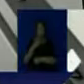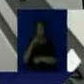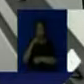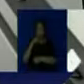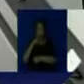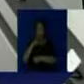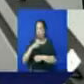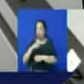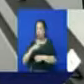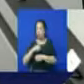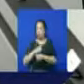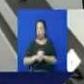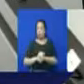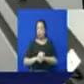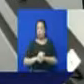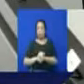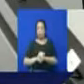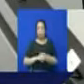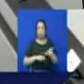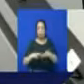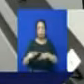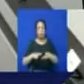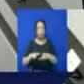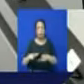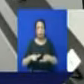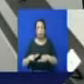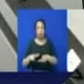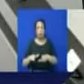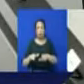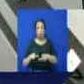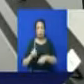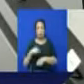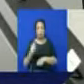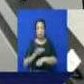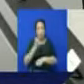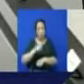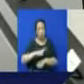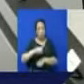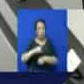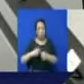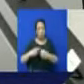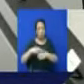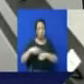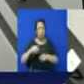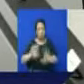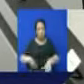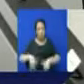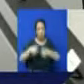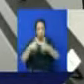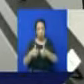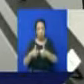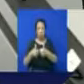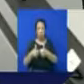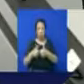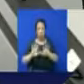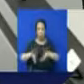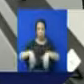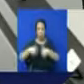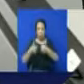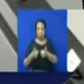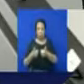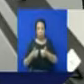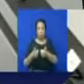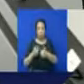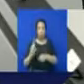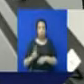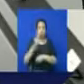que estão aqui trabalhando neste lugar para que possamos prosseguir numa cidade melhor, né? Que possamos ter melhorias, que o Senhor